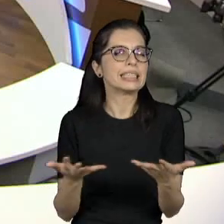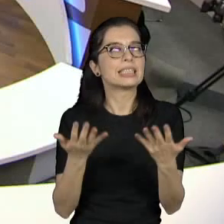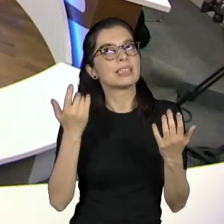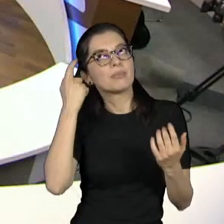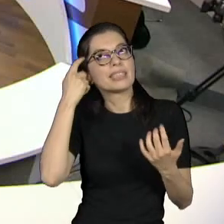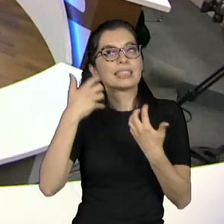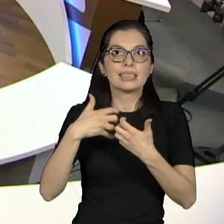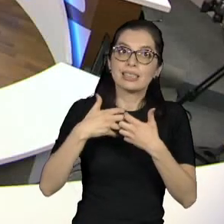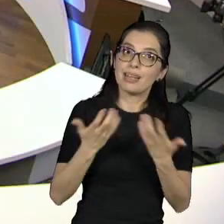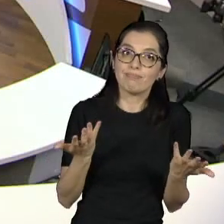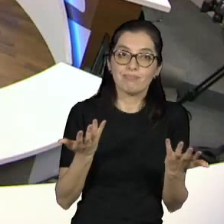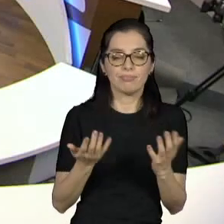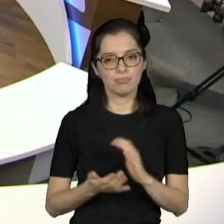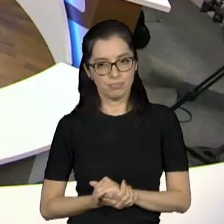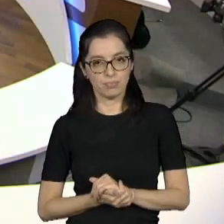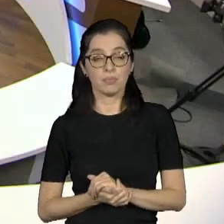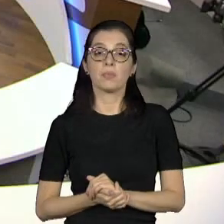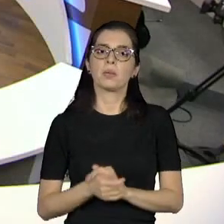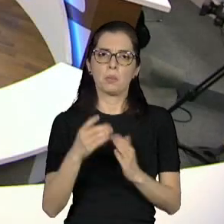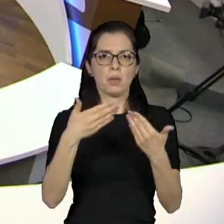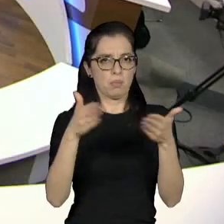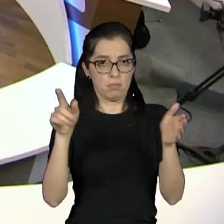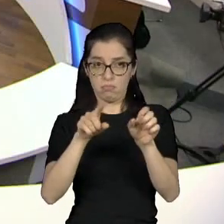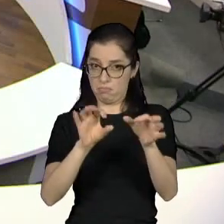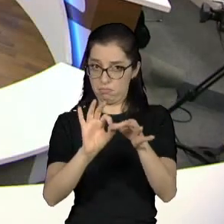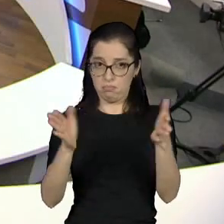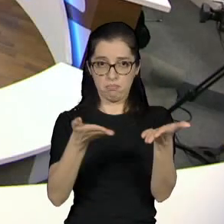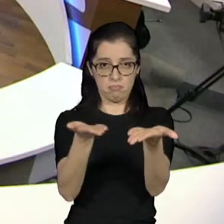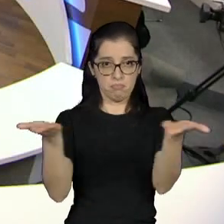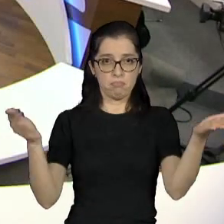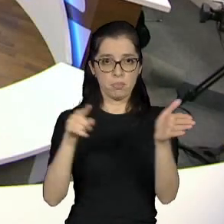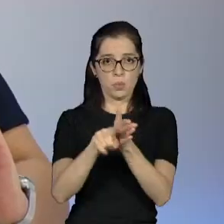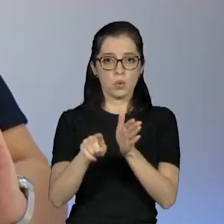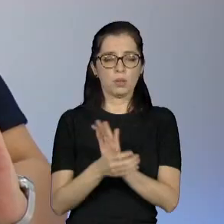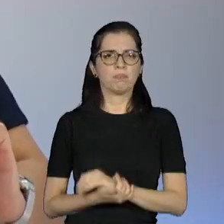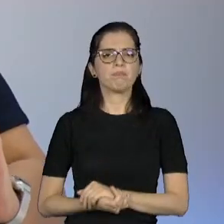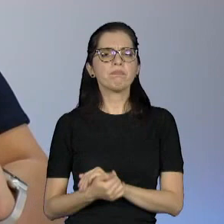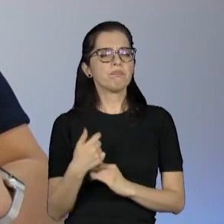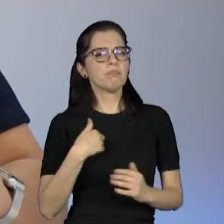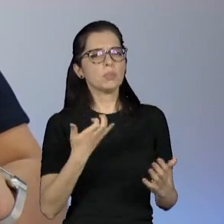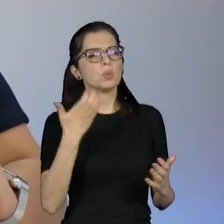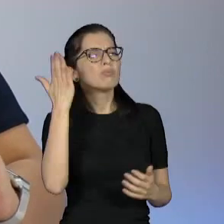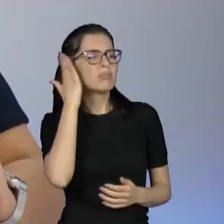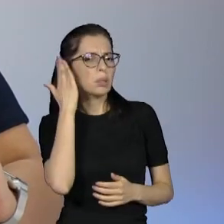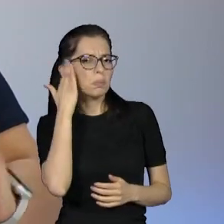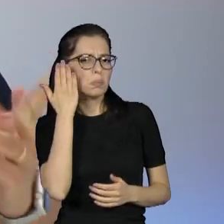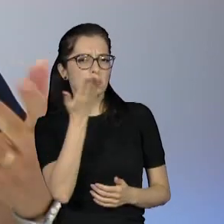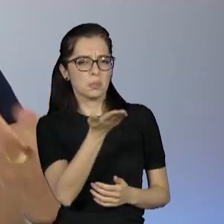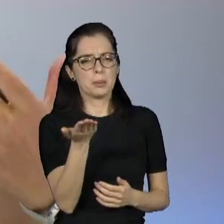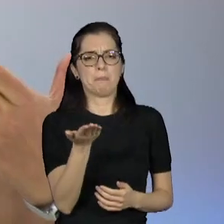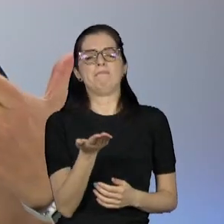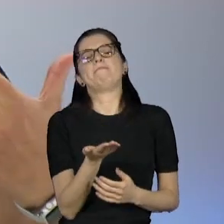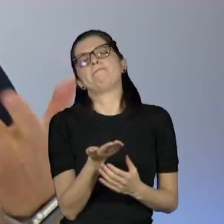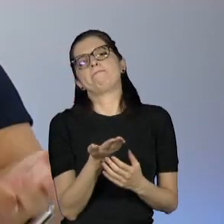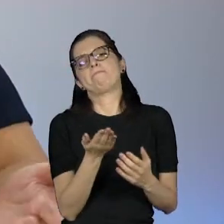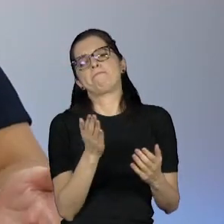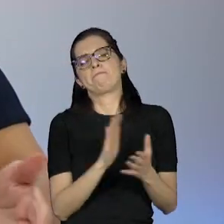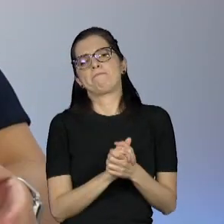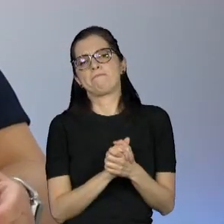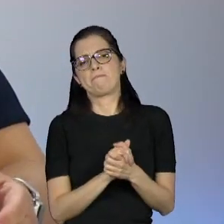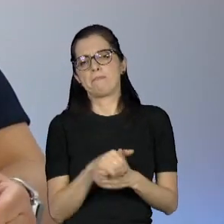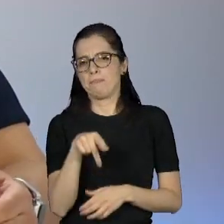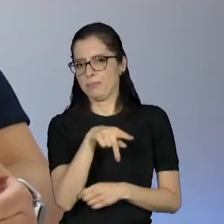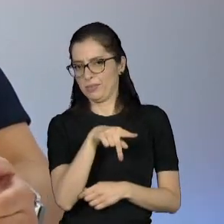Tu tá aberta a roda. Jennifer, eu ia exatamente te perguntar sobre esse encontro em Davos. O presidente Bolsonaro nem